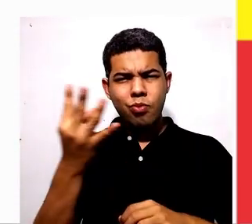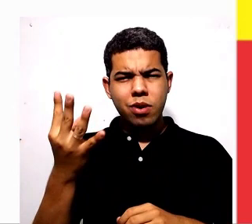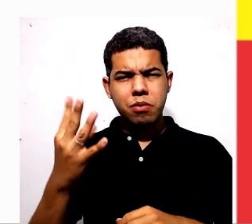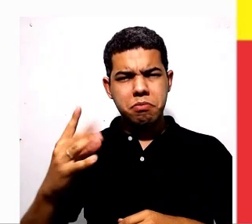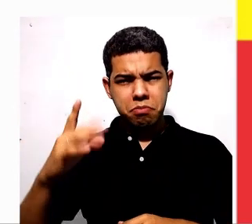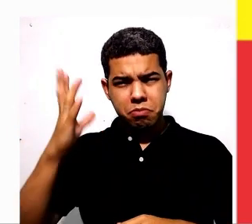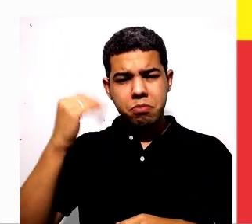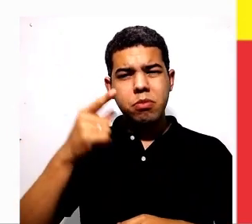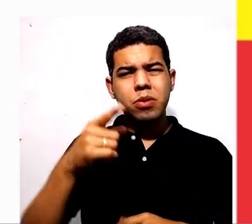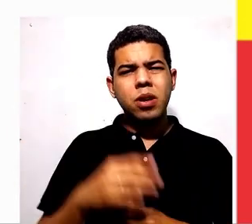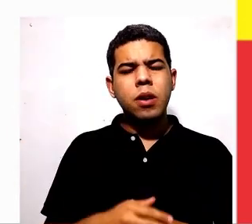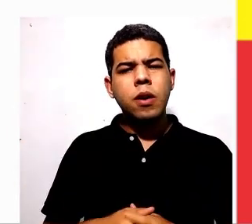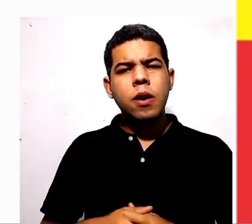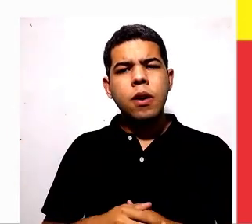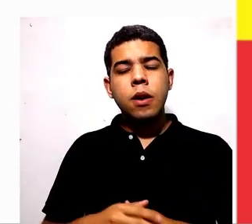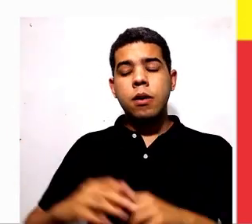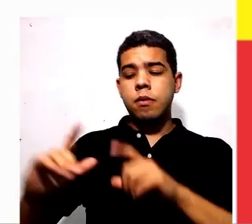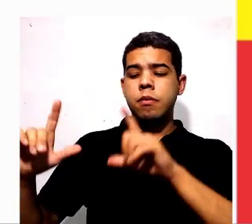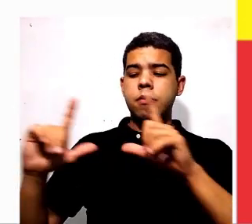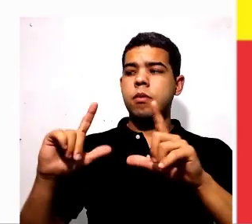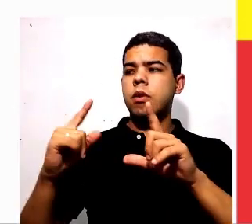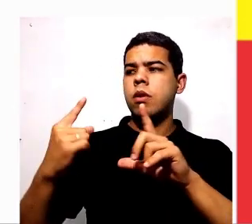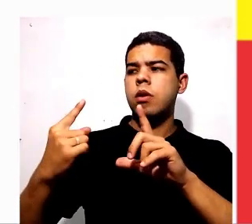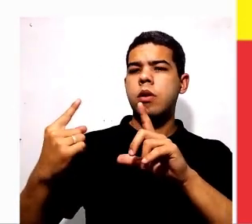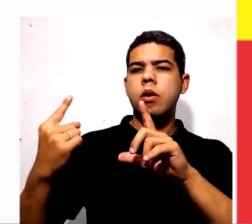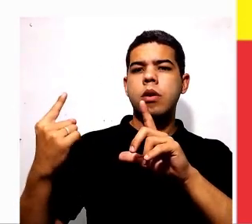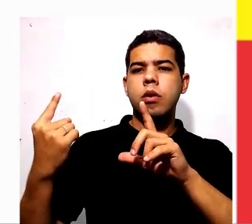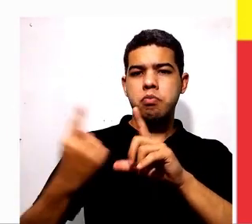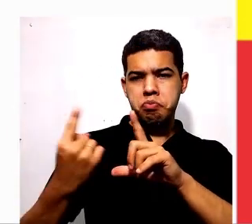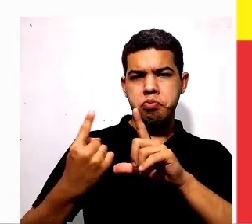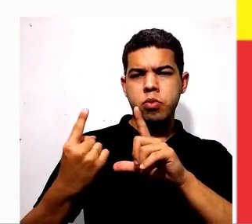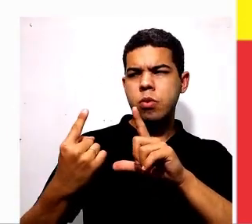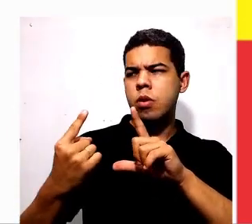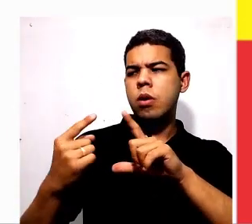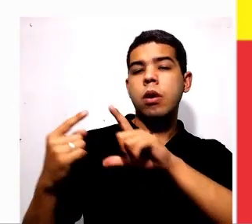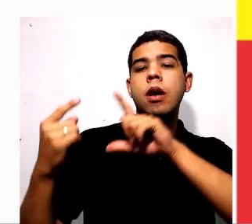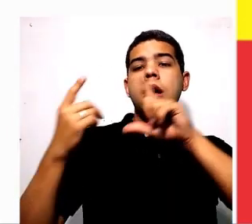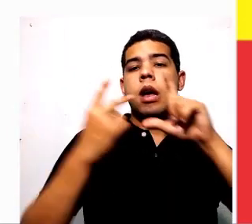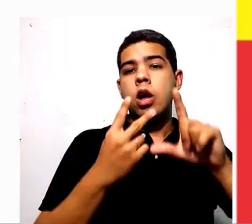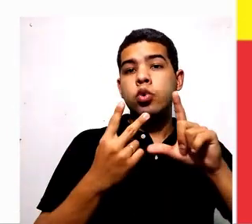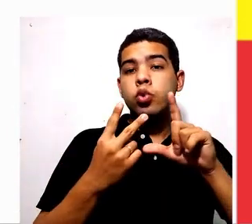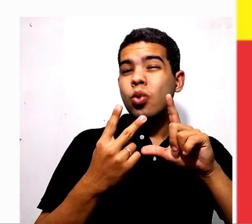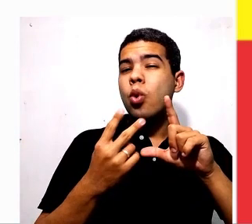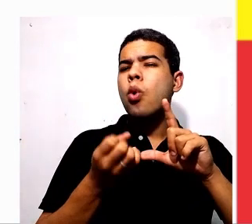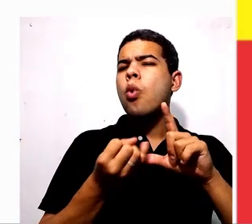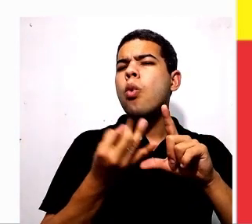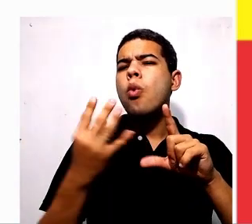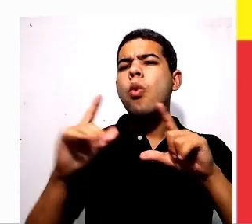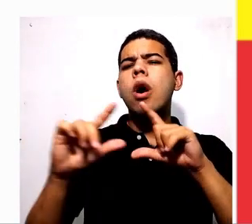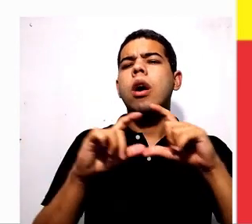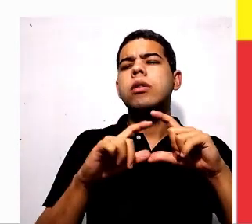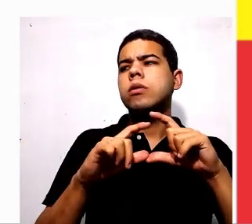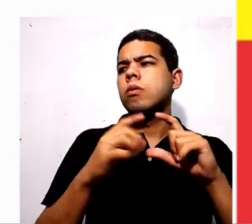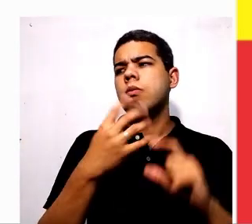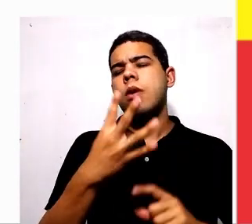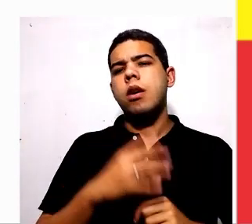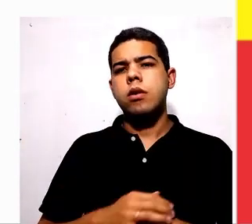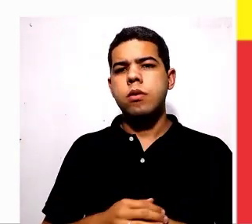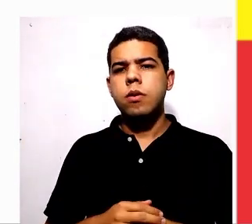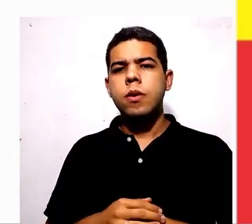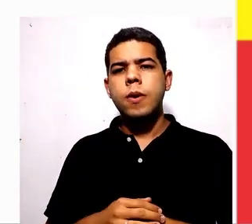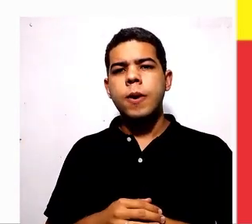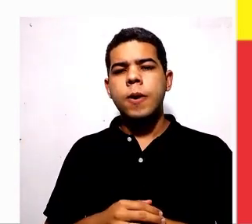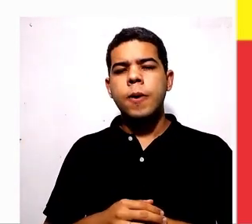quadradinhos tem? Veja que a primeira figura, um quadrado. A segunda figura, 1, 2, 3, 4 quadrados. Então,